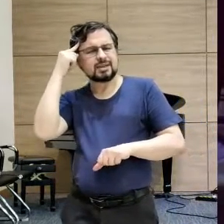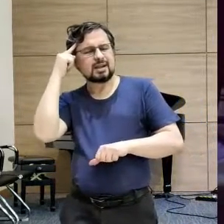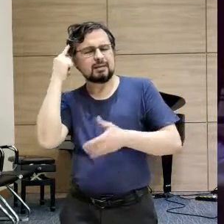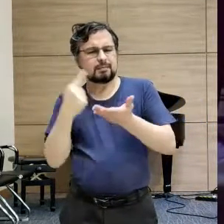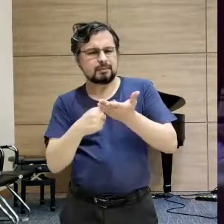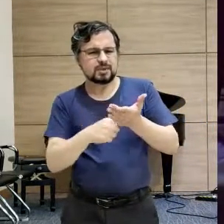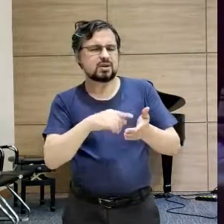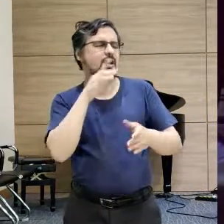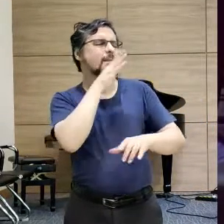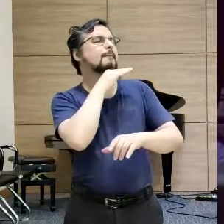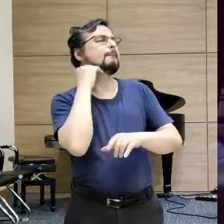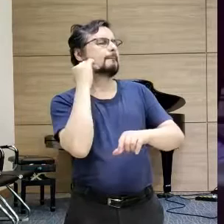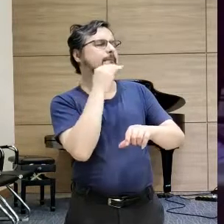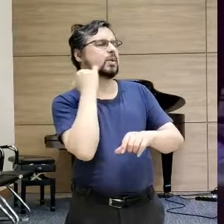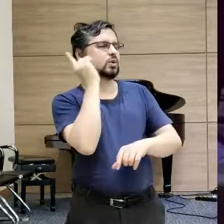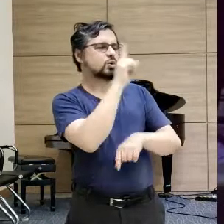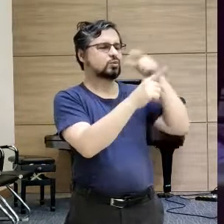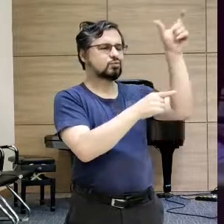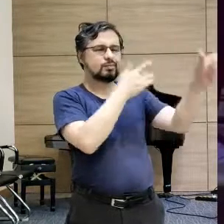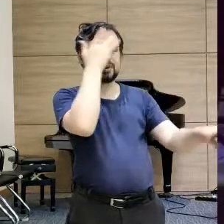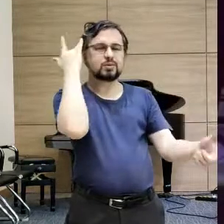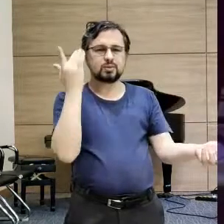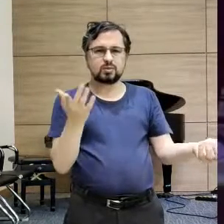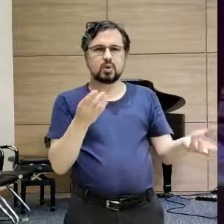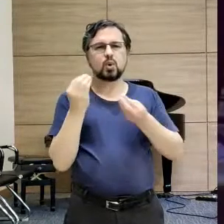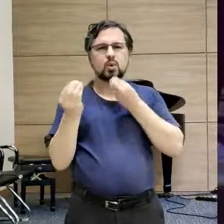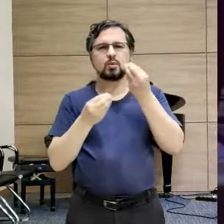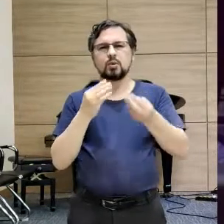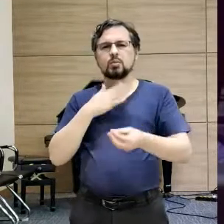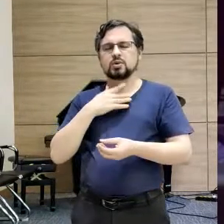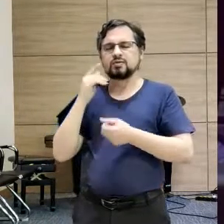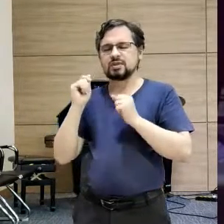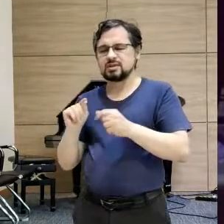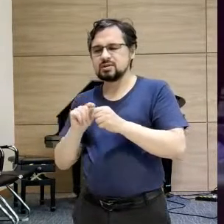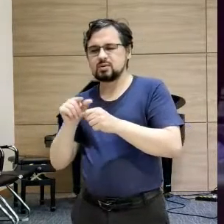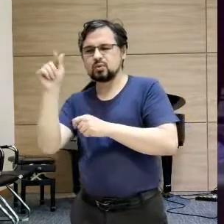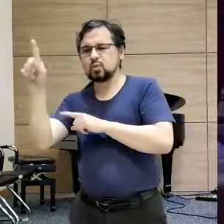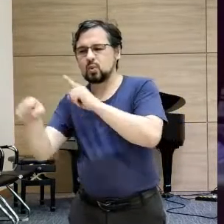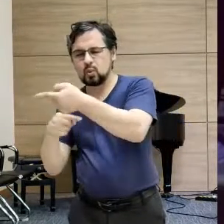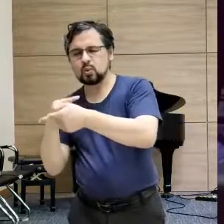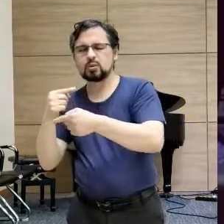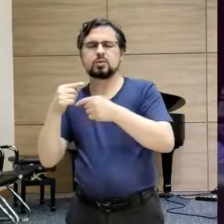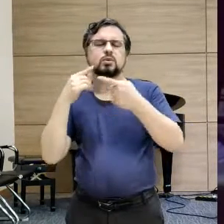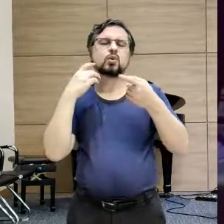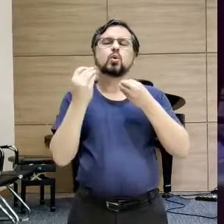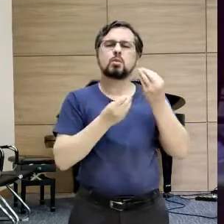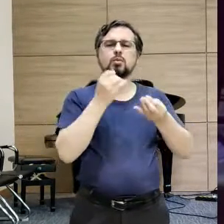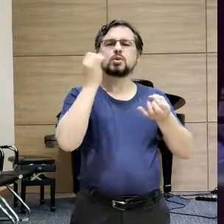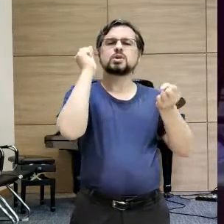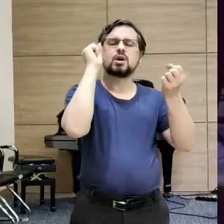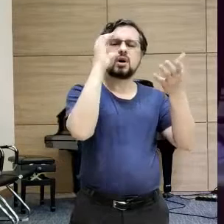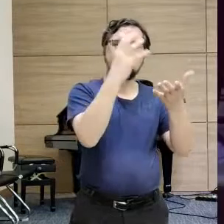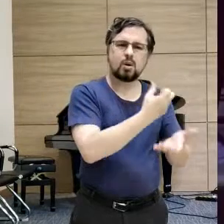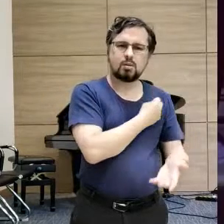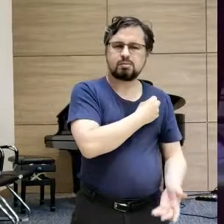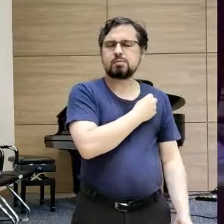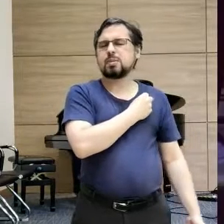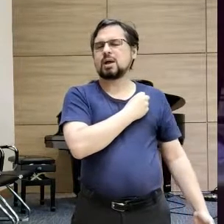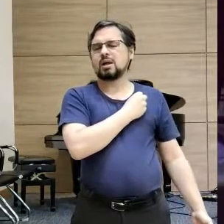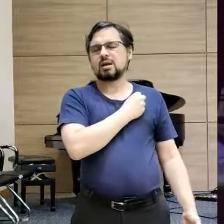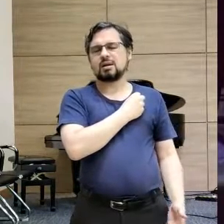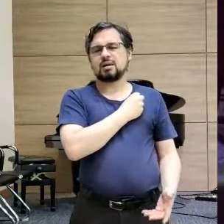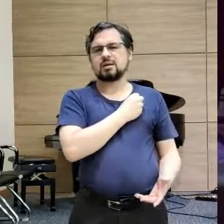mulher? Como eu pude fazer isso com o meu patrão? Como eu pude fraudar